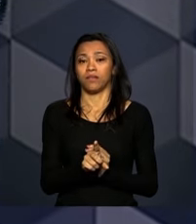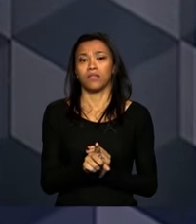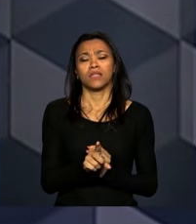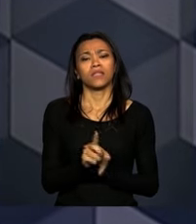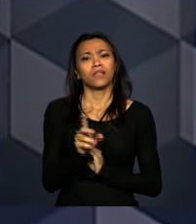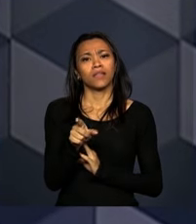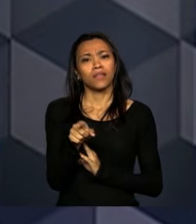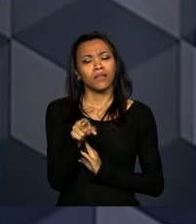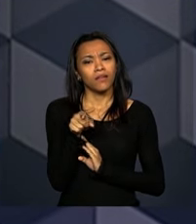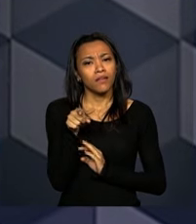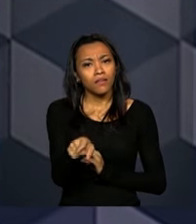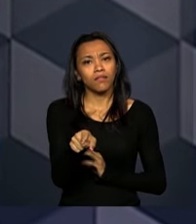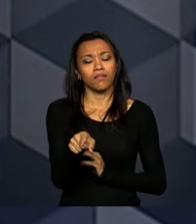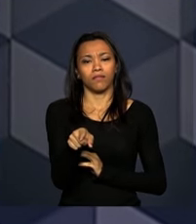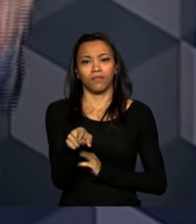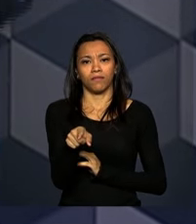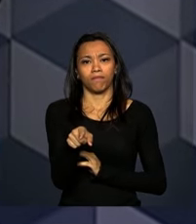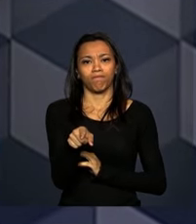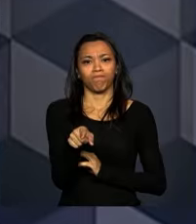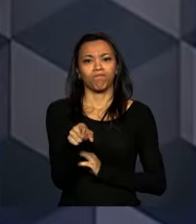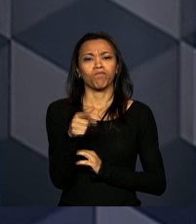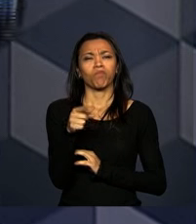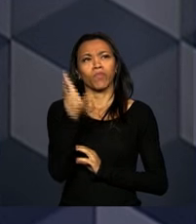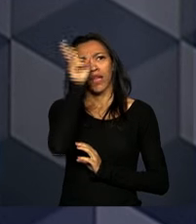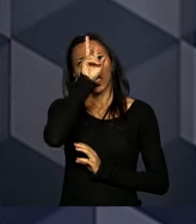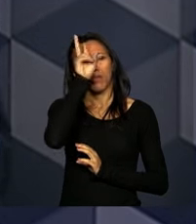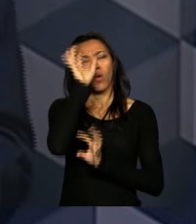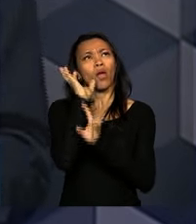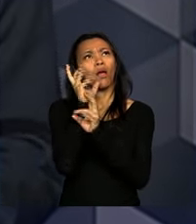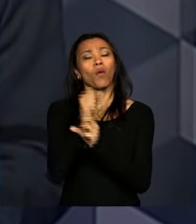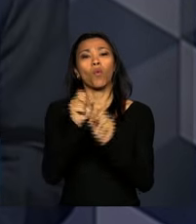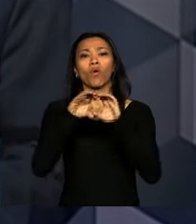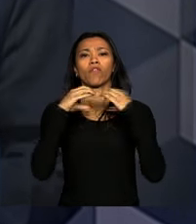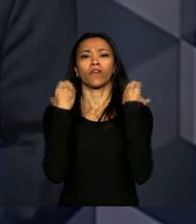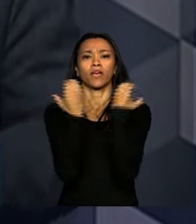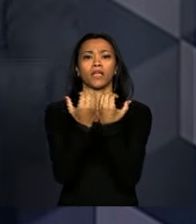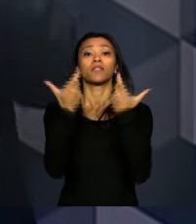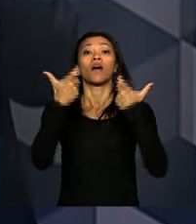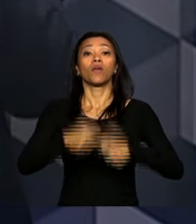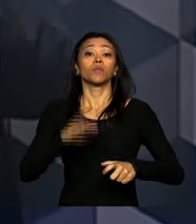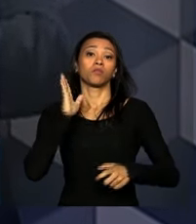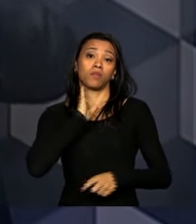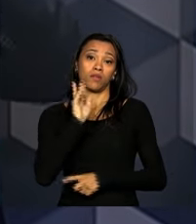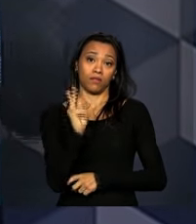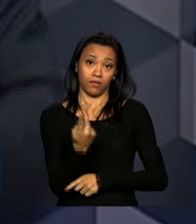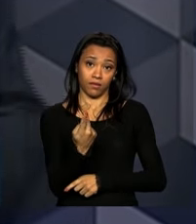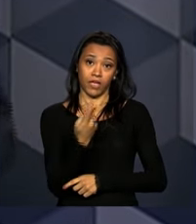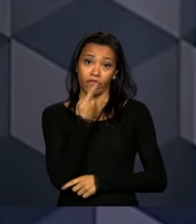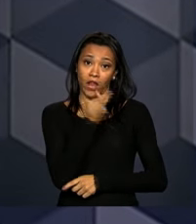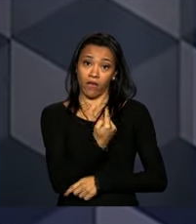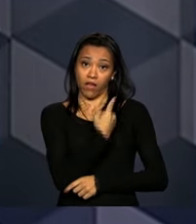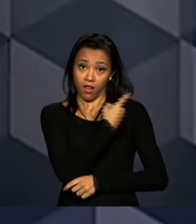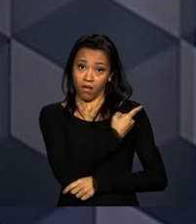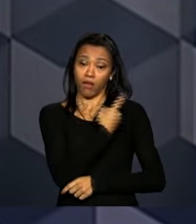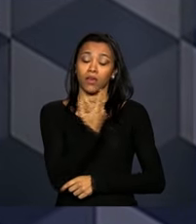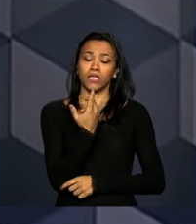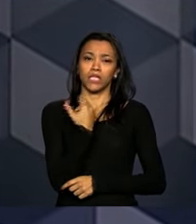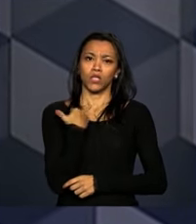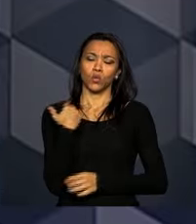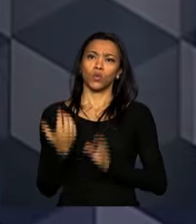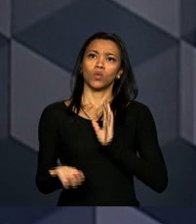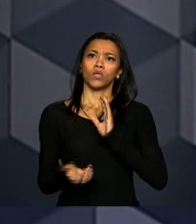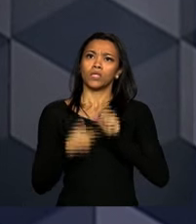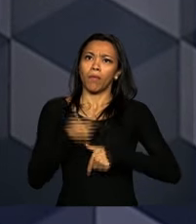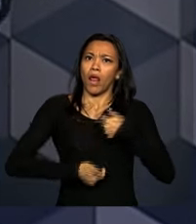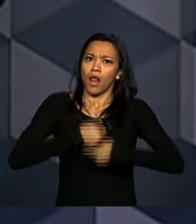no seu entardecer, numa conferência memorável em Belo Horizonte, dizendo que pretendia dedicar os últimos anos da sua